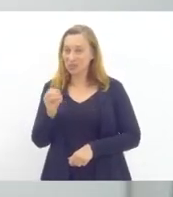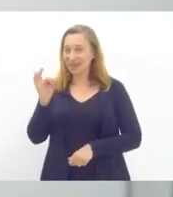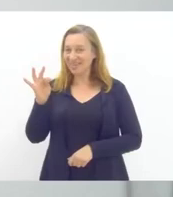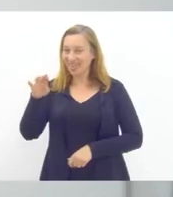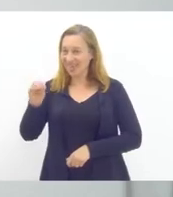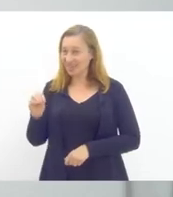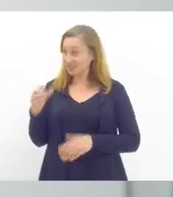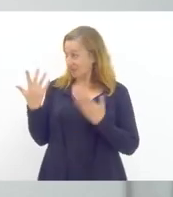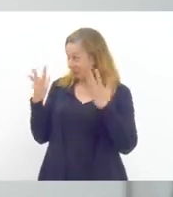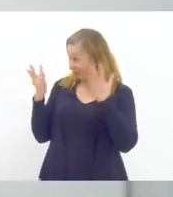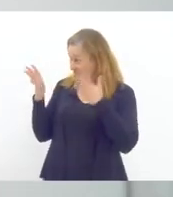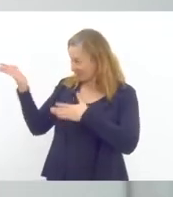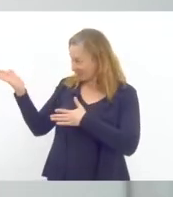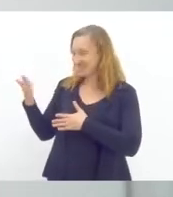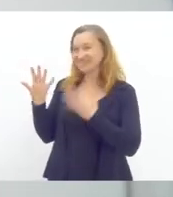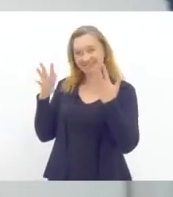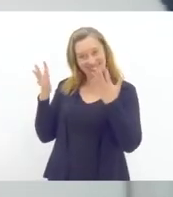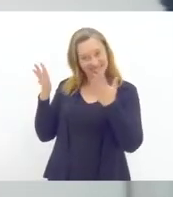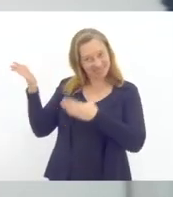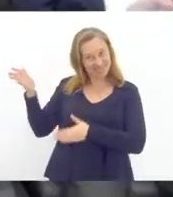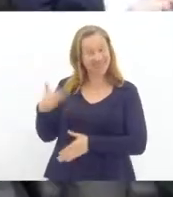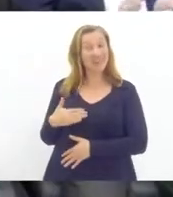passa já